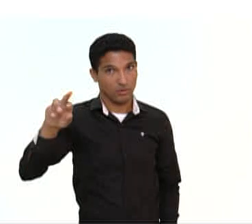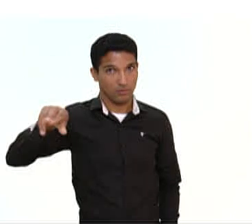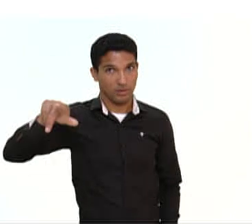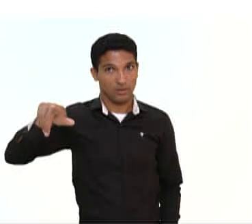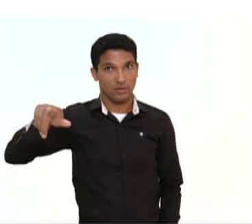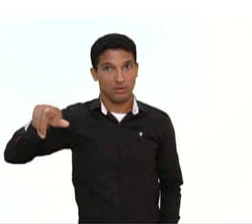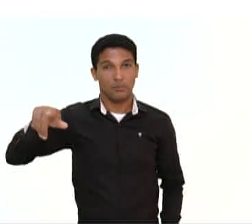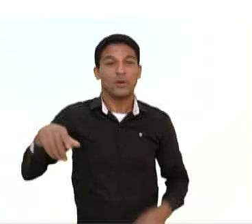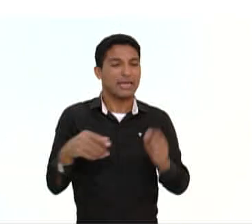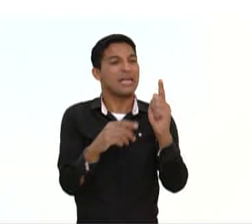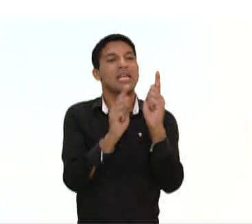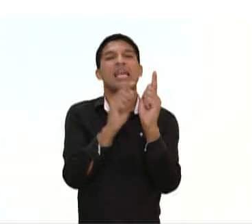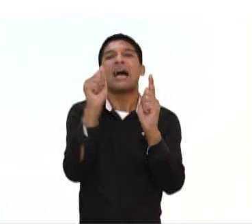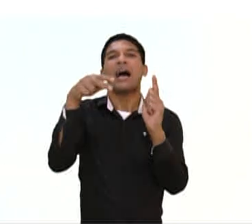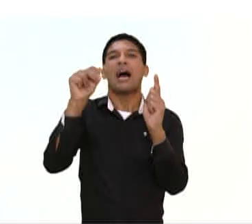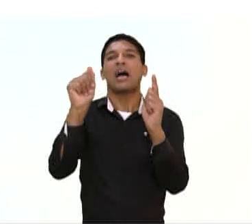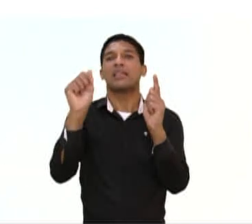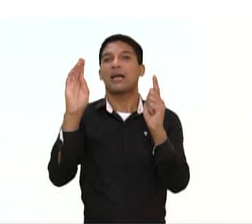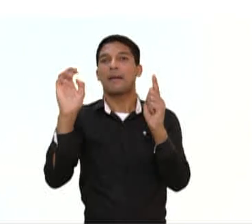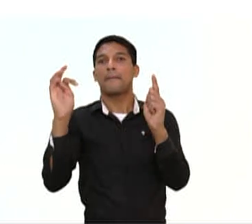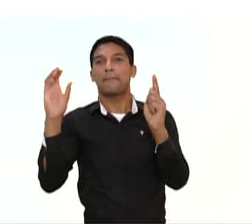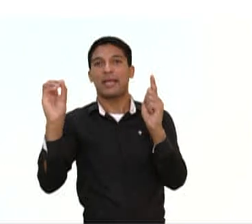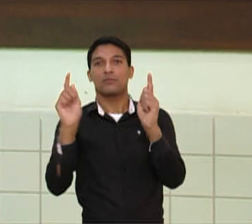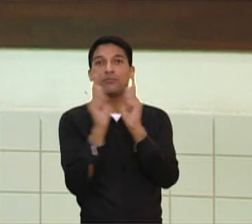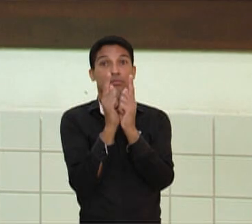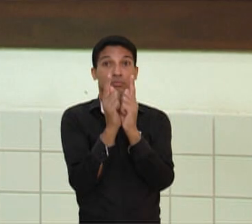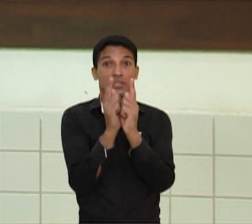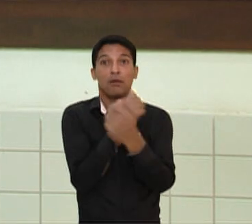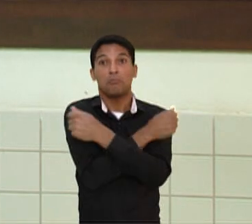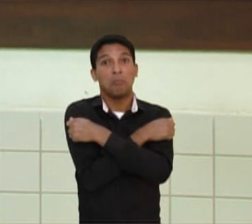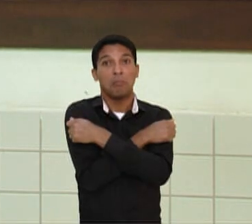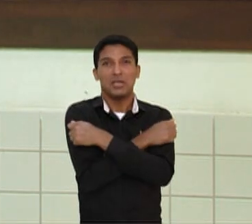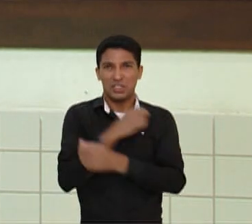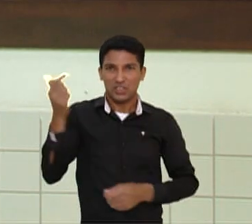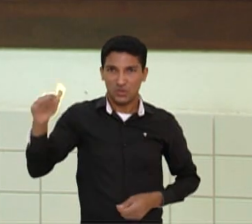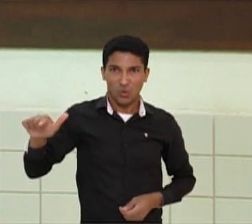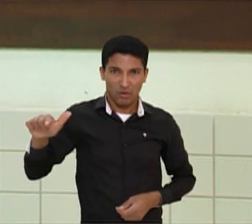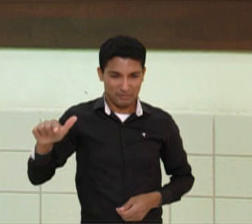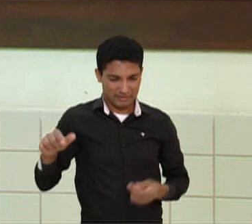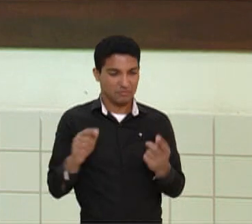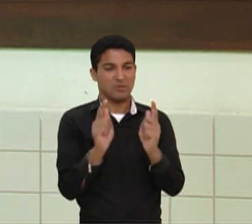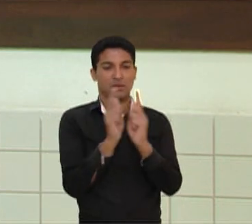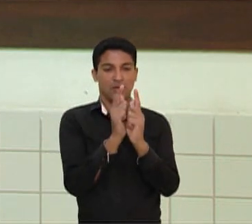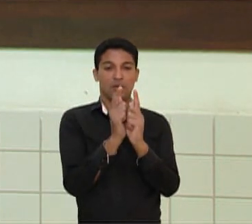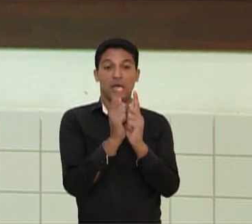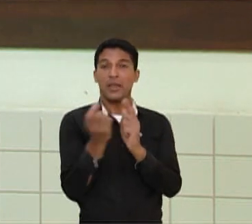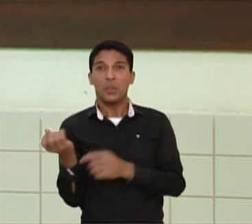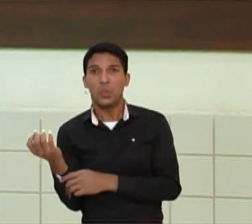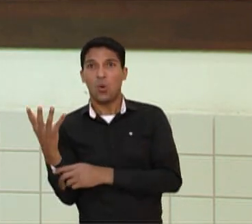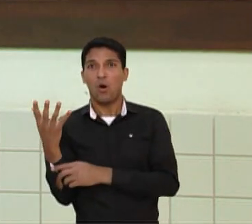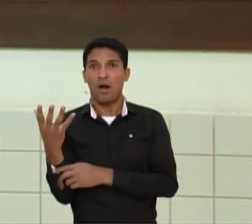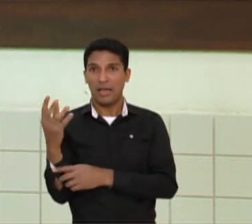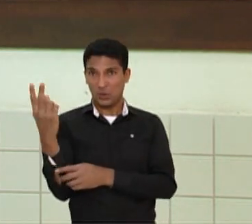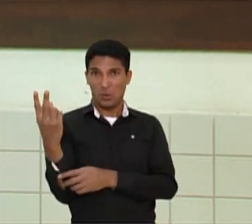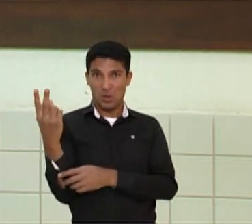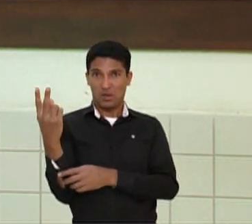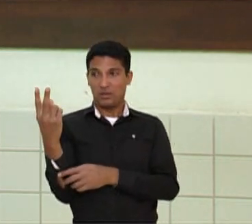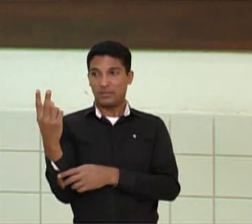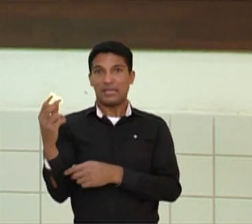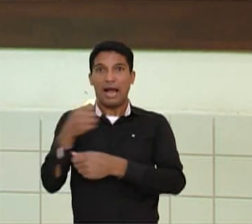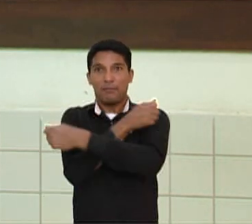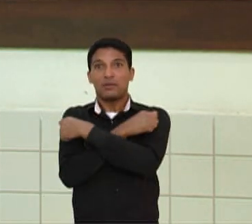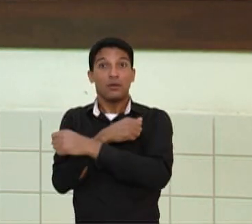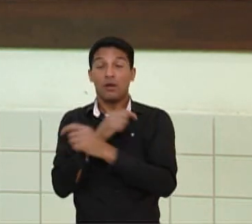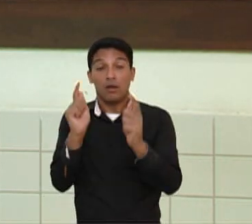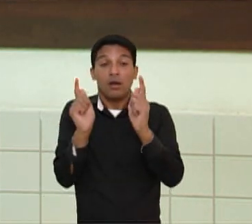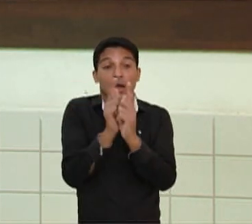Ana, dá no mesmo, tá? Eles já se abraçaram anteriormente, então não precisa abraçar de novo, né? Então, aqui está falando que não é um problema de arranjo, porque no arranjo